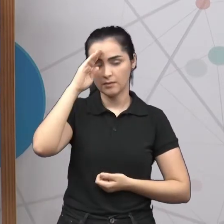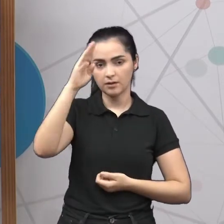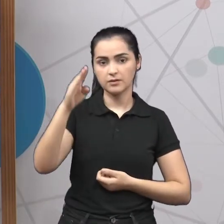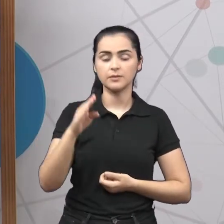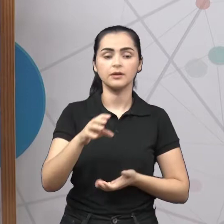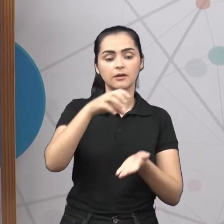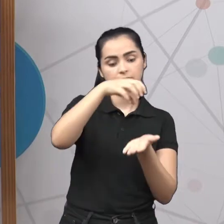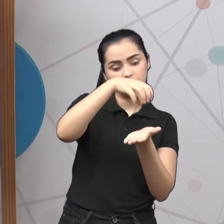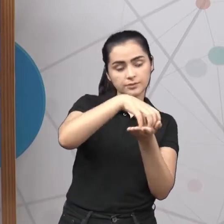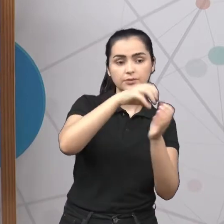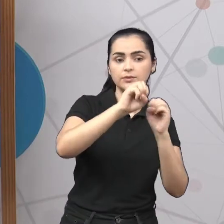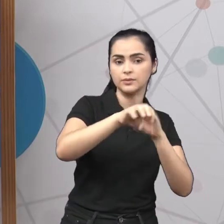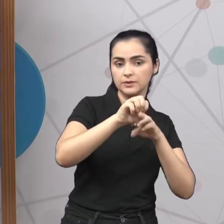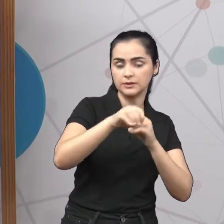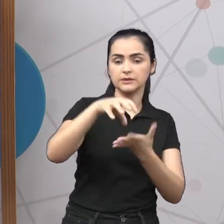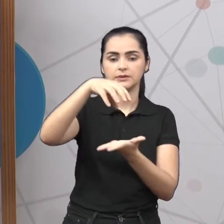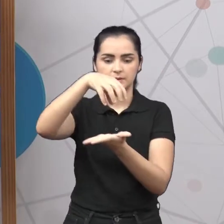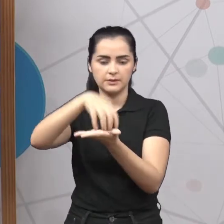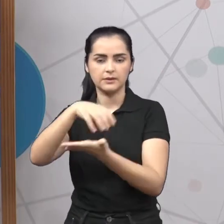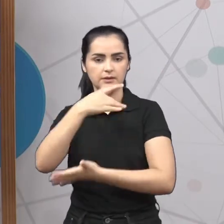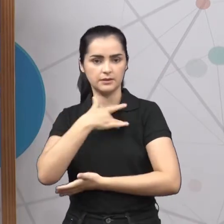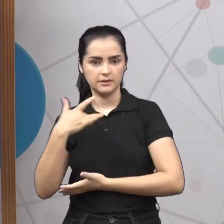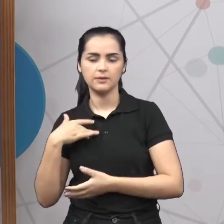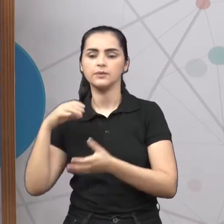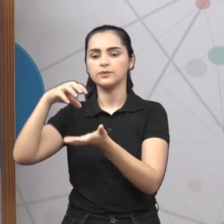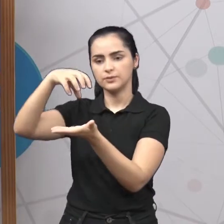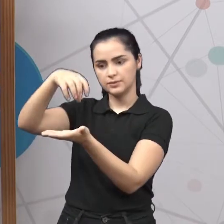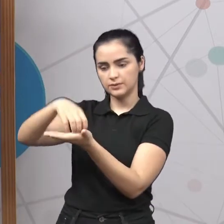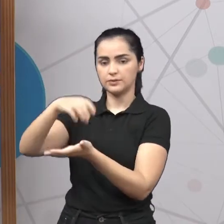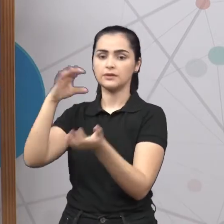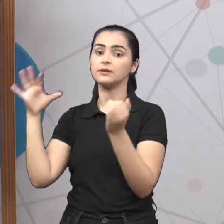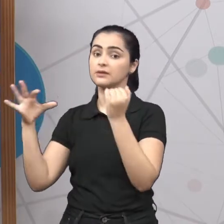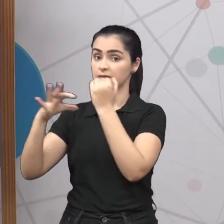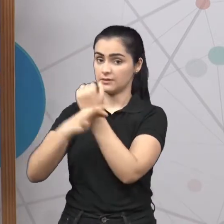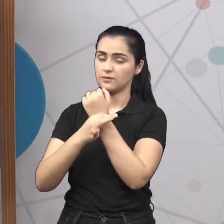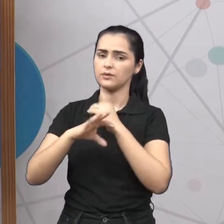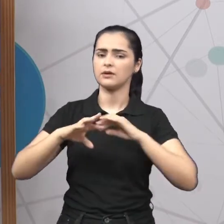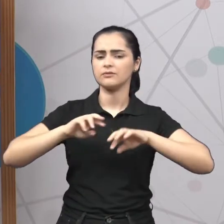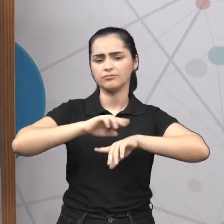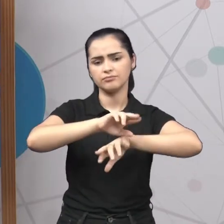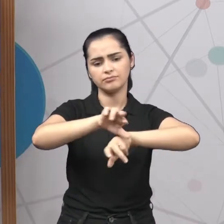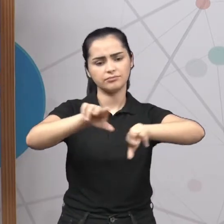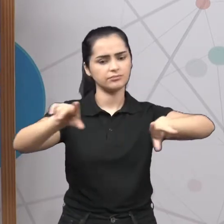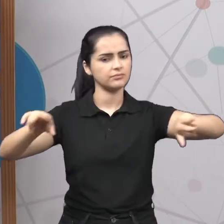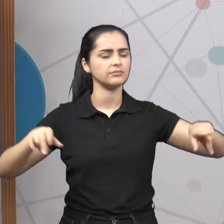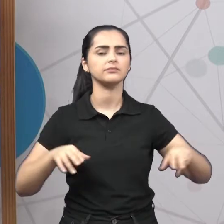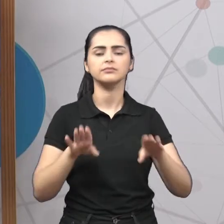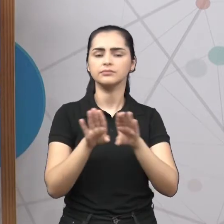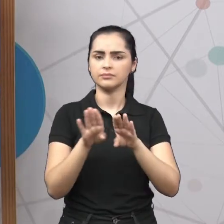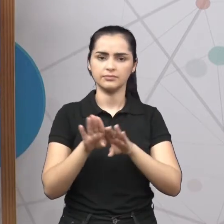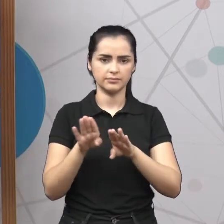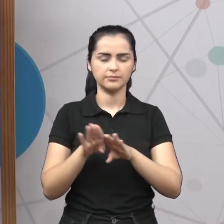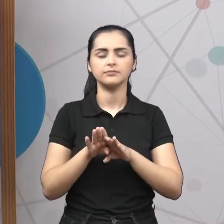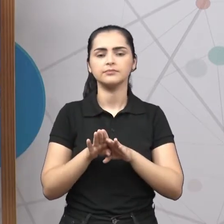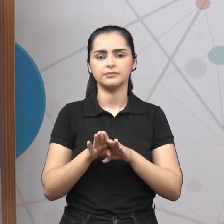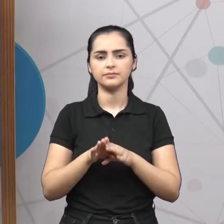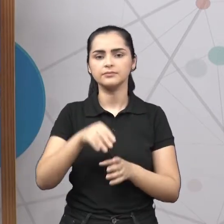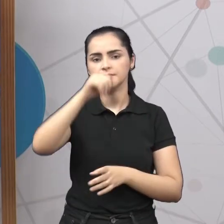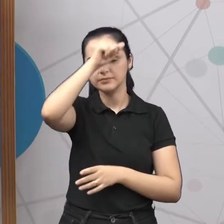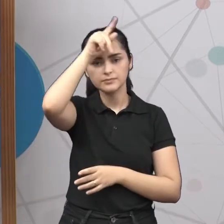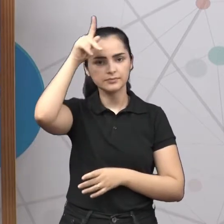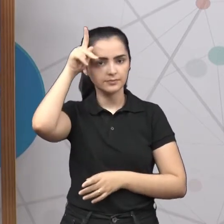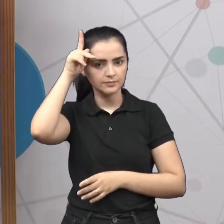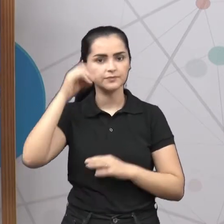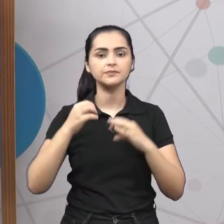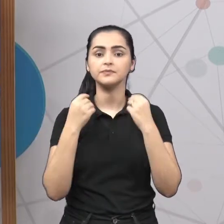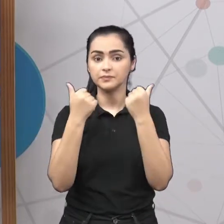falei, é a educação, né? A saúde, a segurança e outras partes também que convém, né? Que competem à